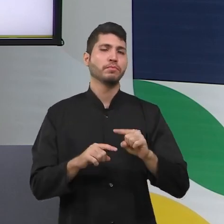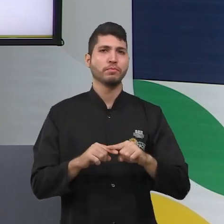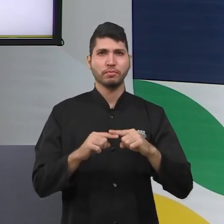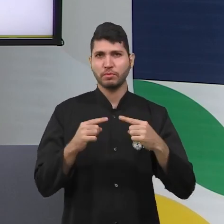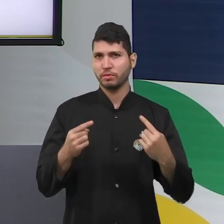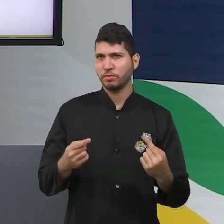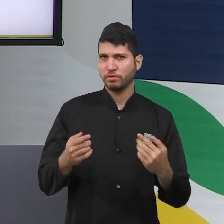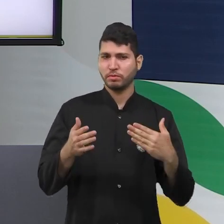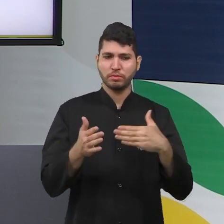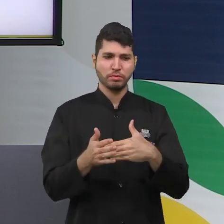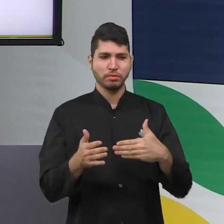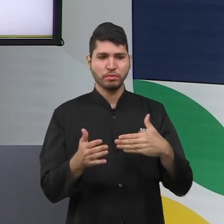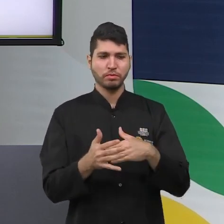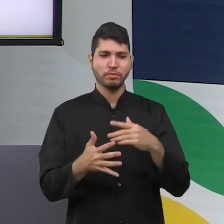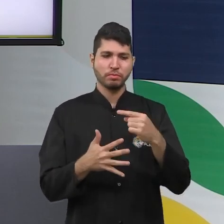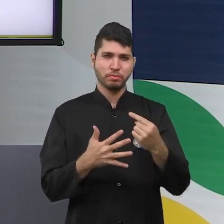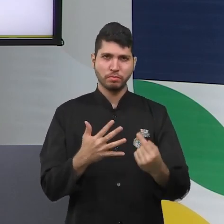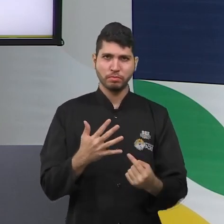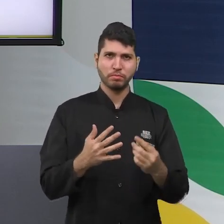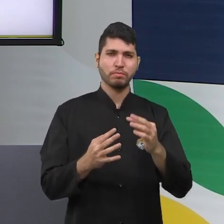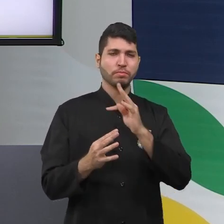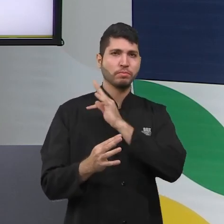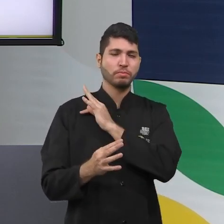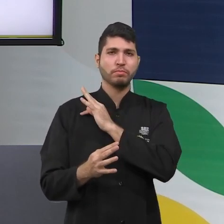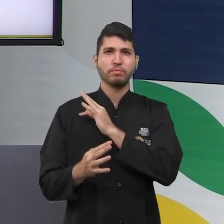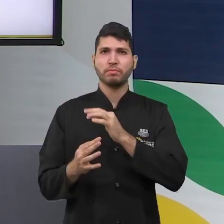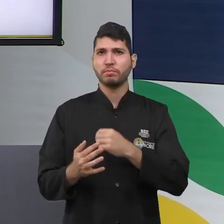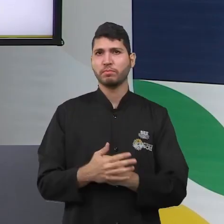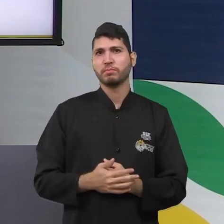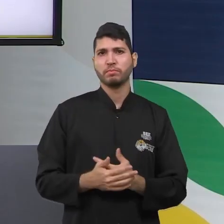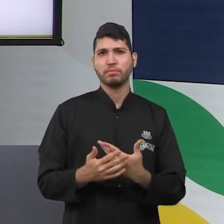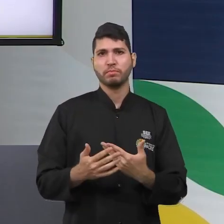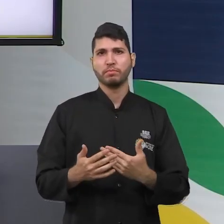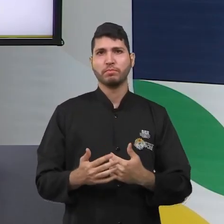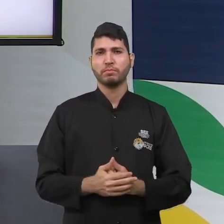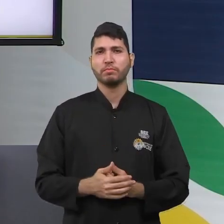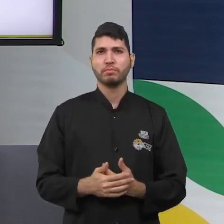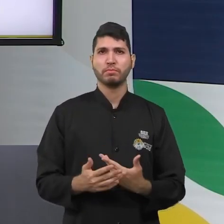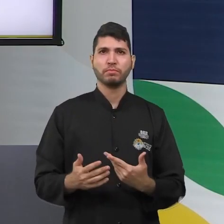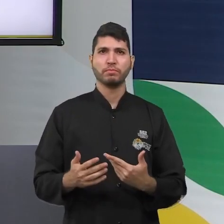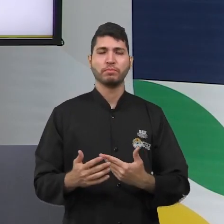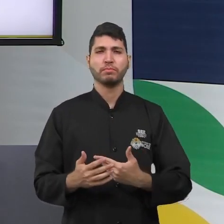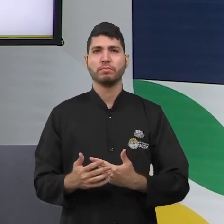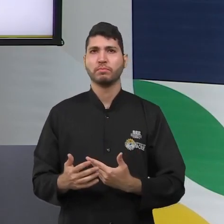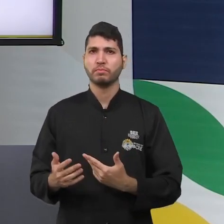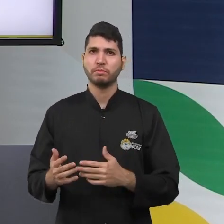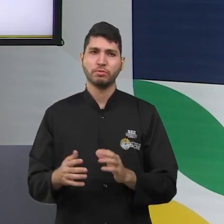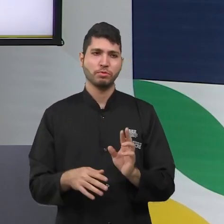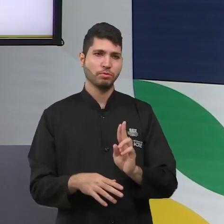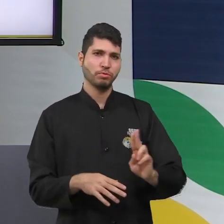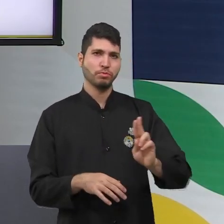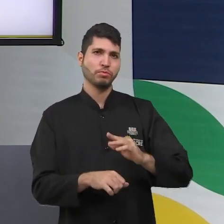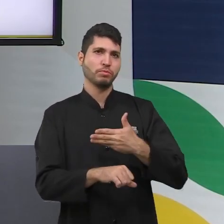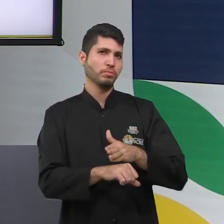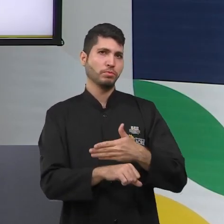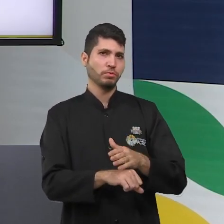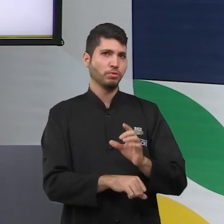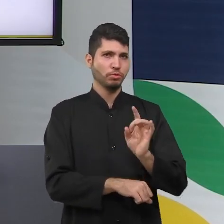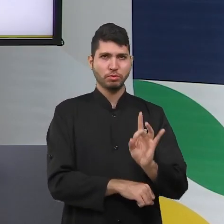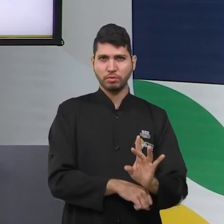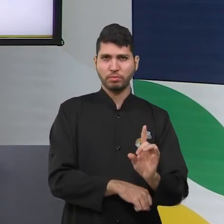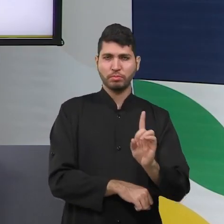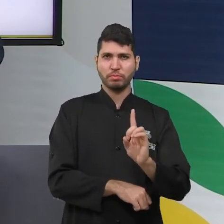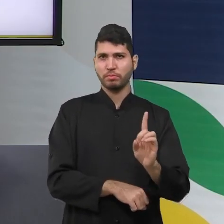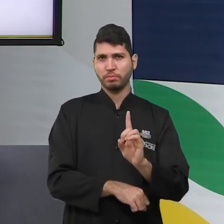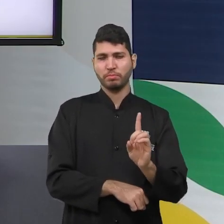se limita ao aspecto técnico da compreensão acerca do mecanismo de manejo da vela. A vela